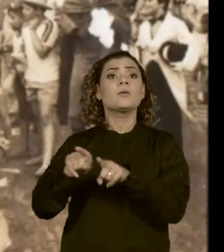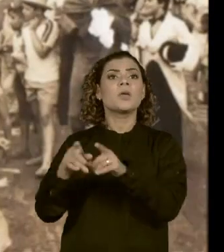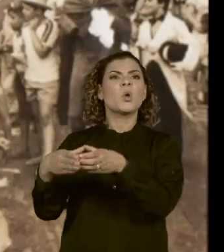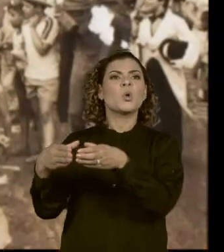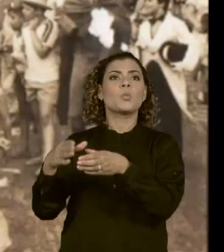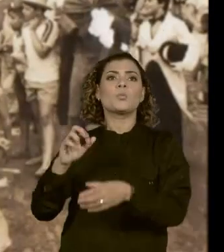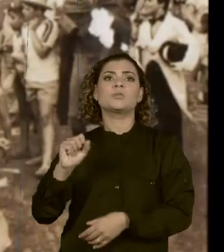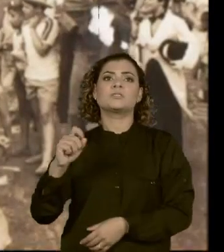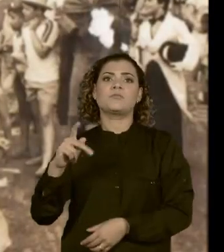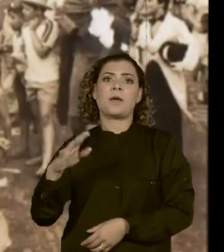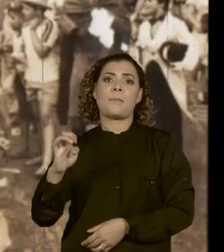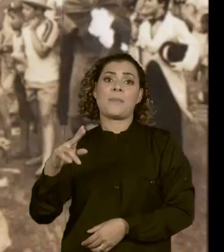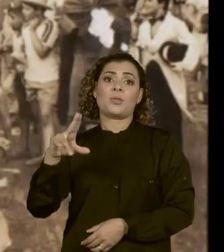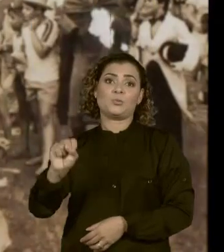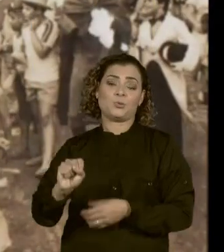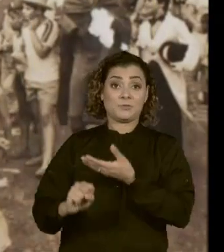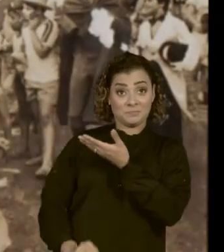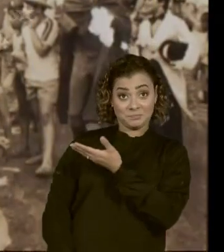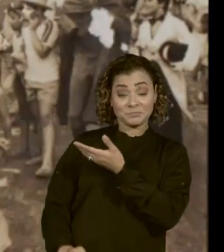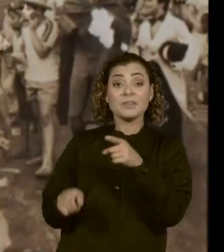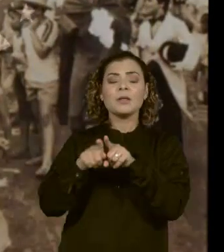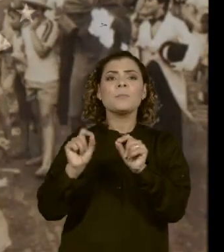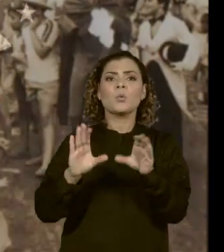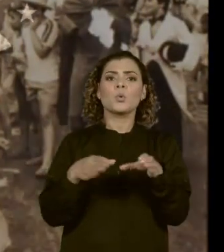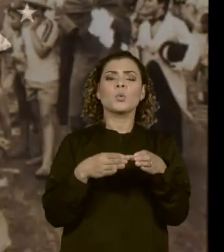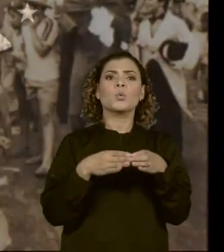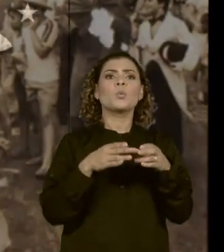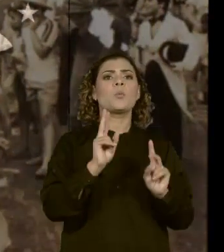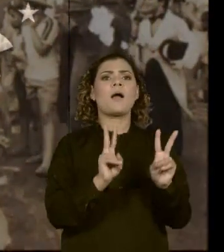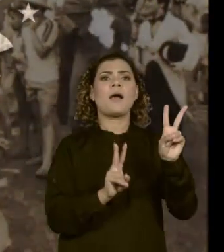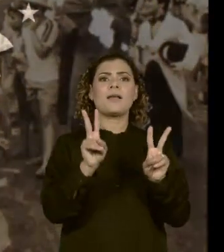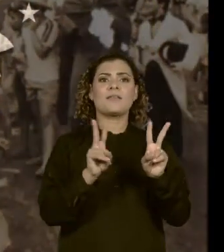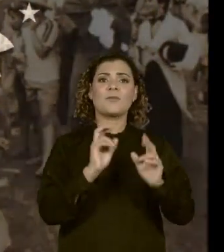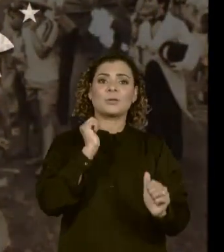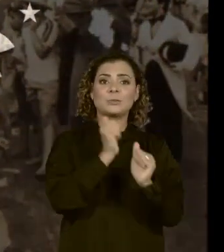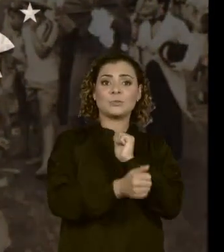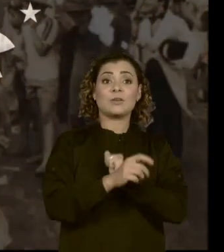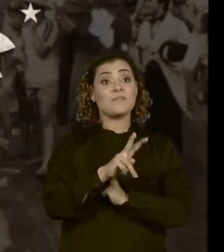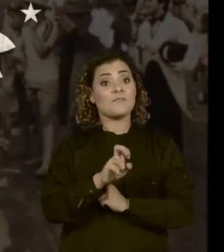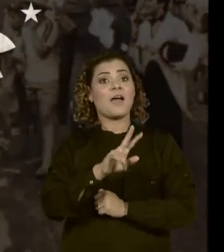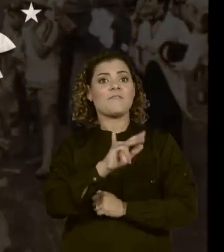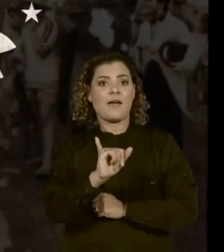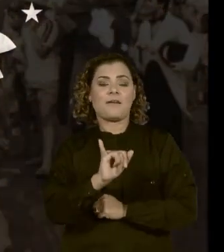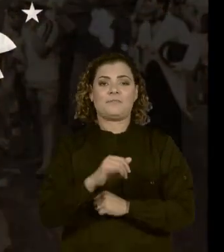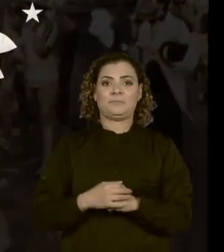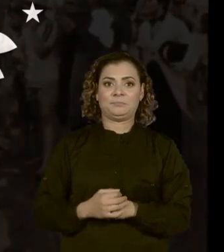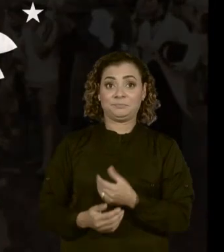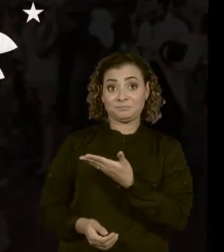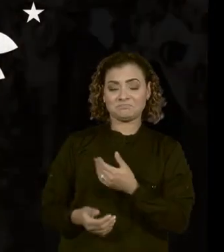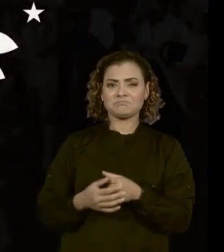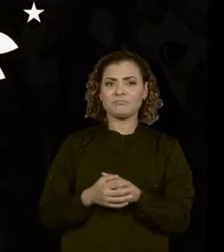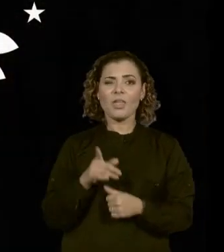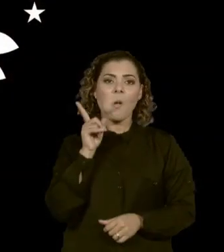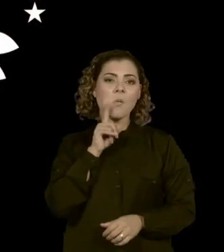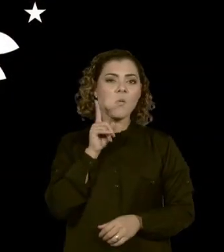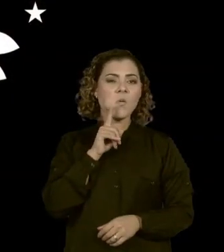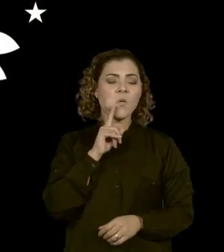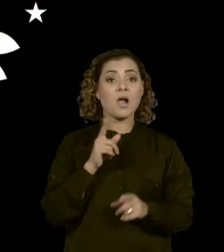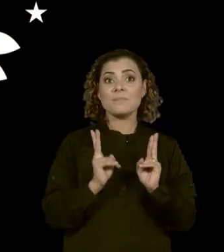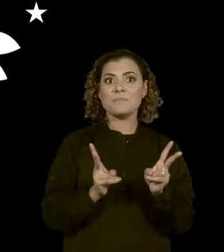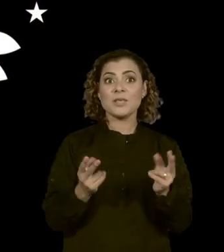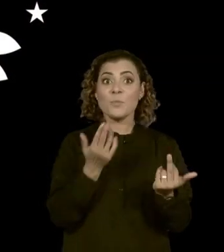Como vingança, essa turma, apelidada de Turminha do Vai-Vai, resolveu formar seu próprio grupo. No início se chamou Bloco